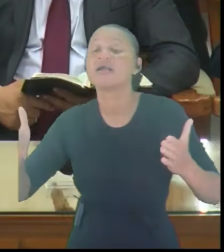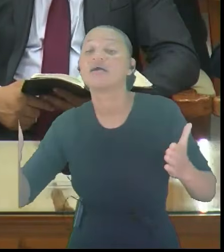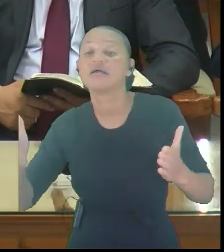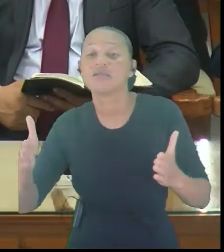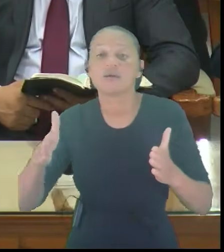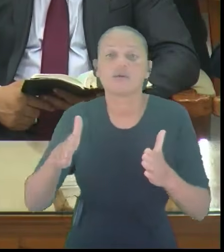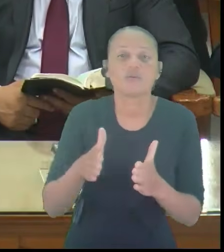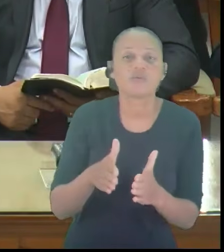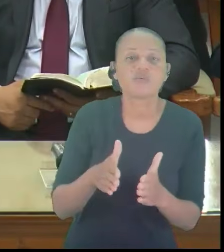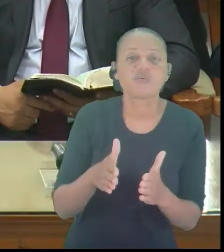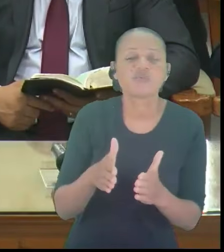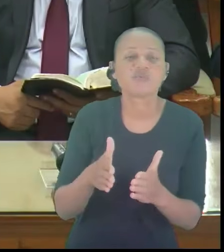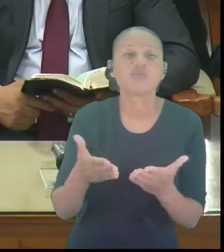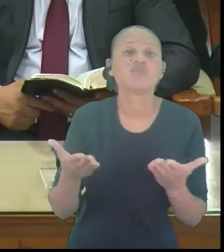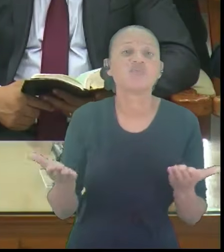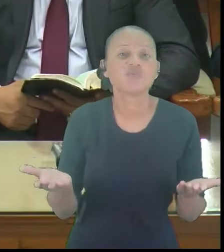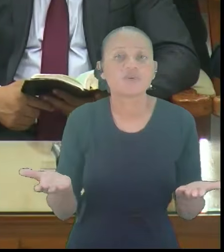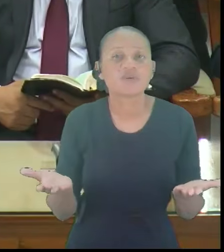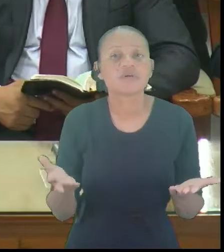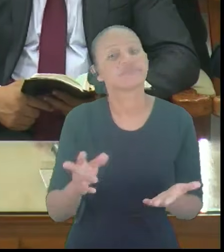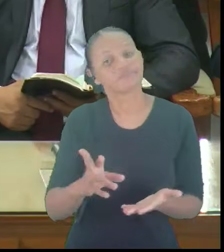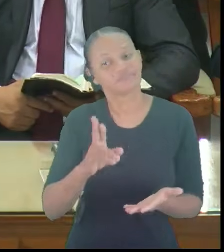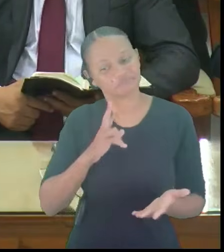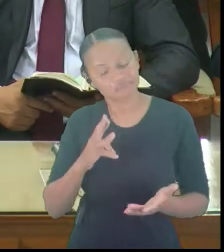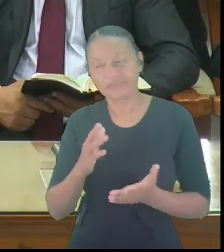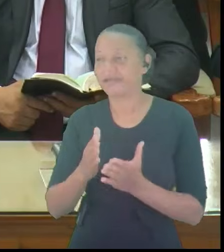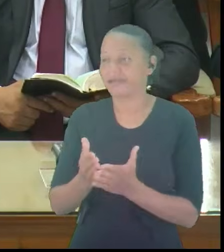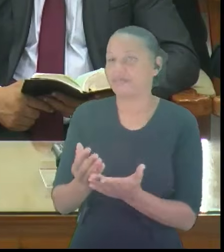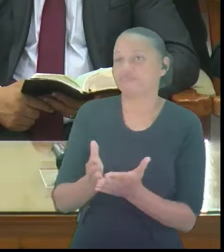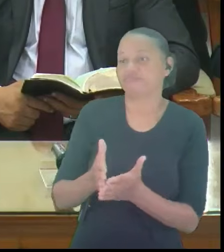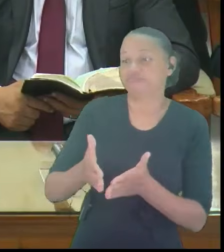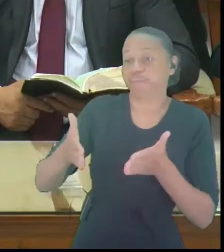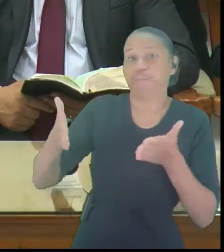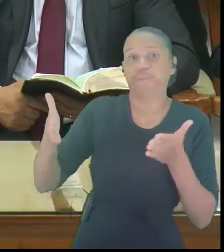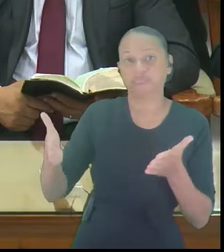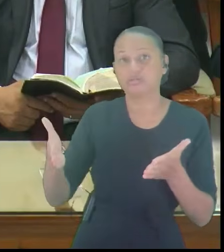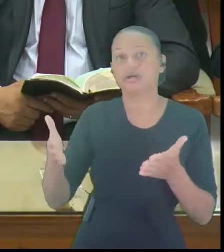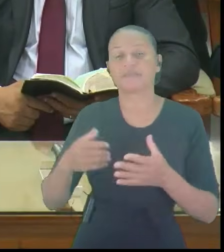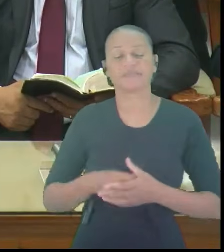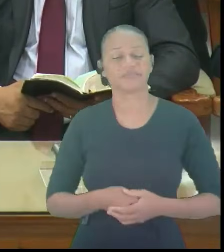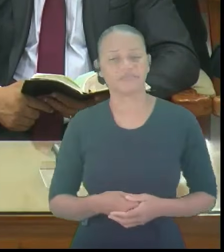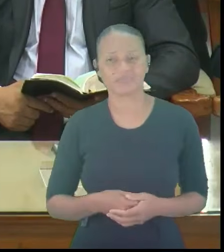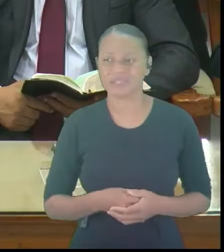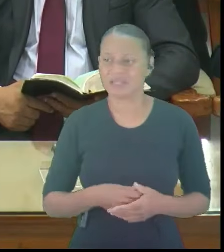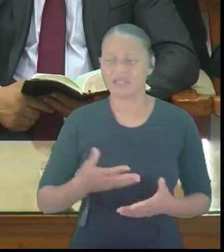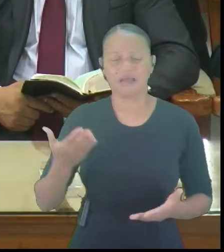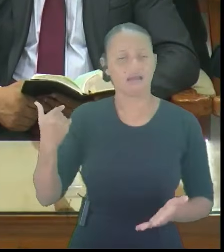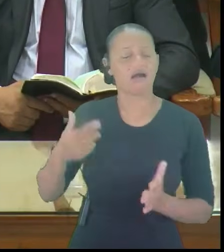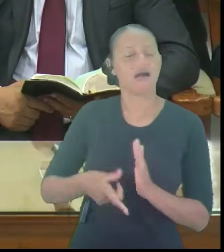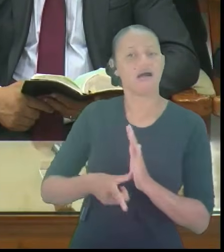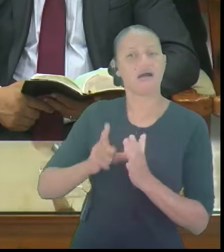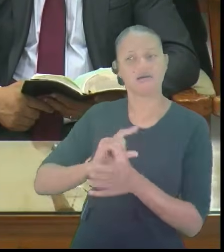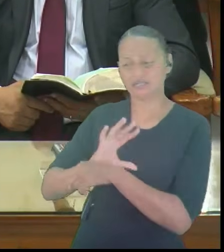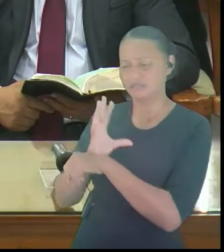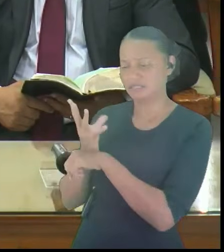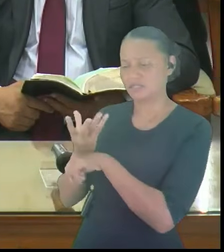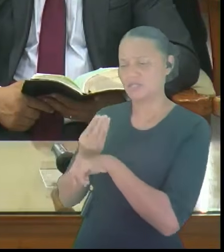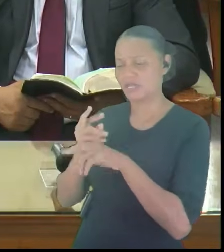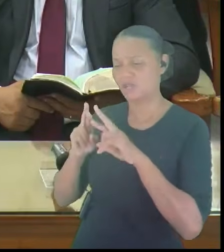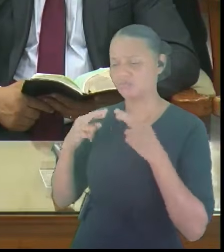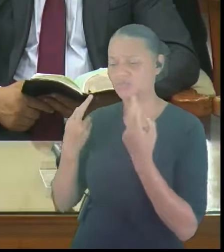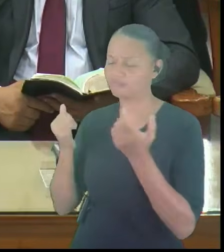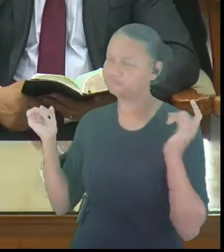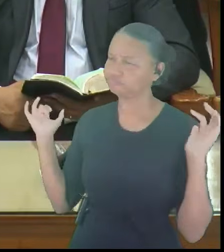aquele alpendre era grande ou era pequeno? Era grande. E antes a igreja se reunia onde? Quem lembra onde era que a igreja